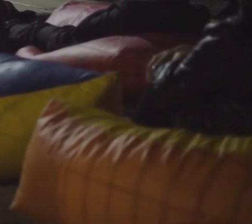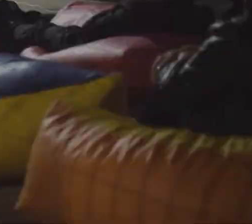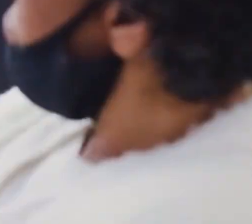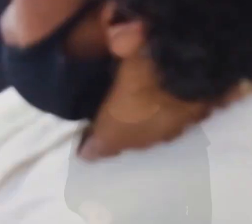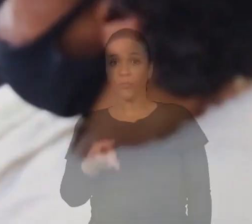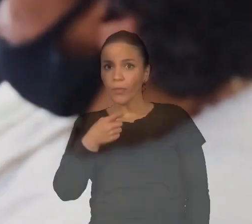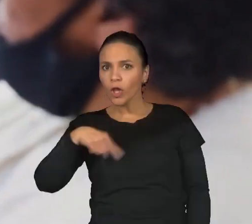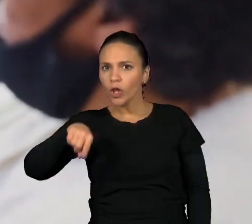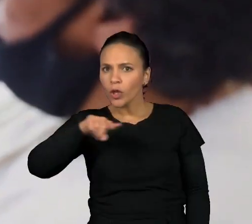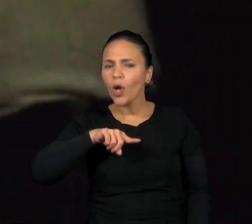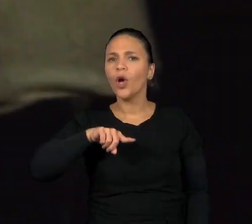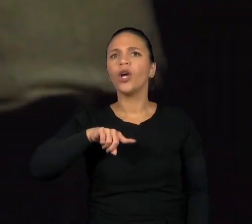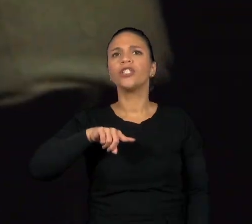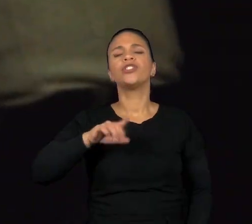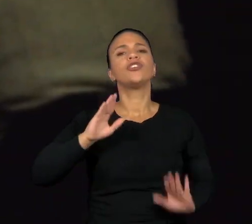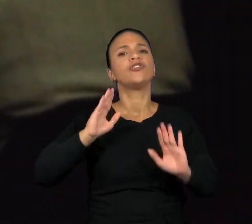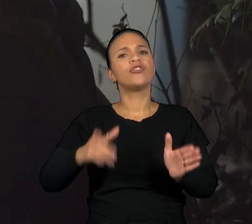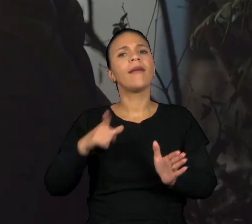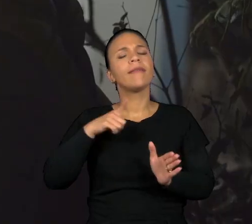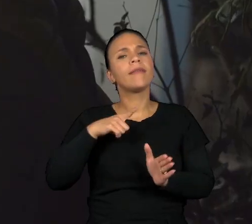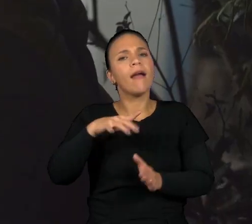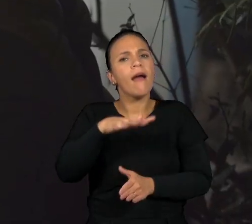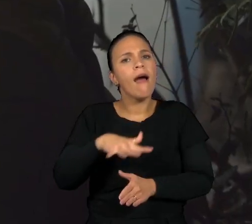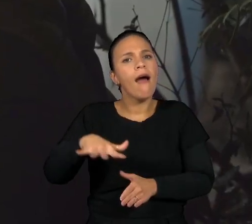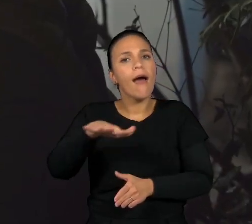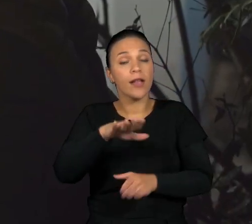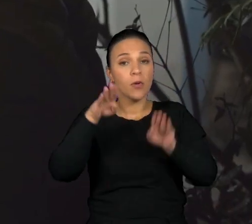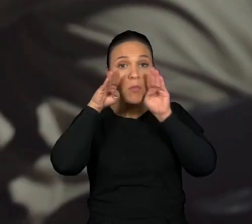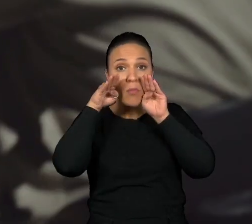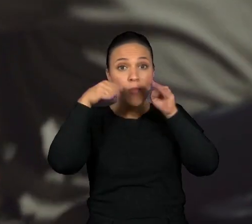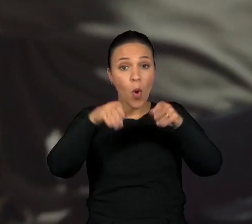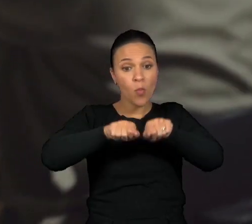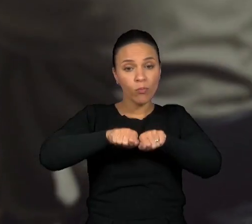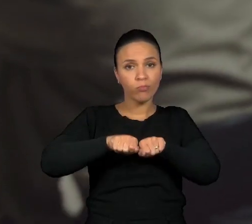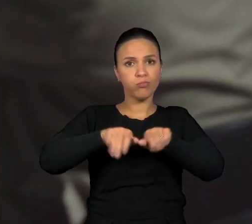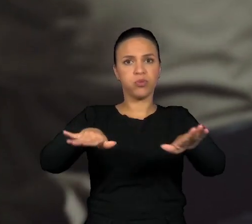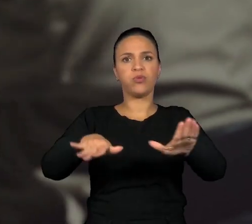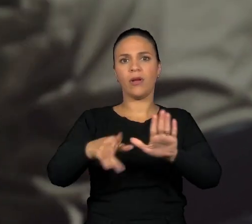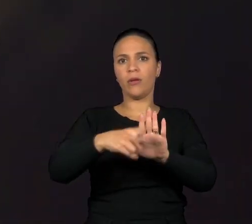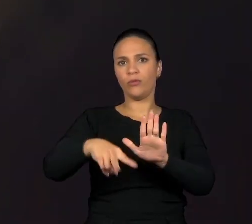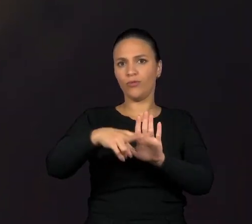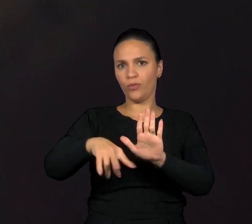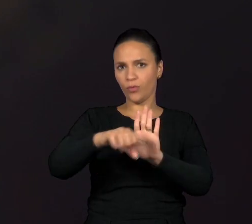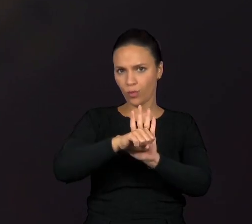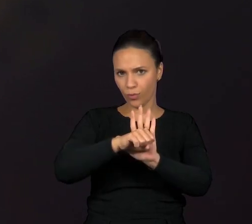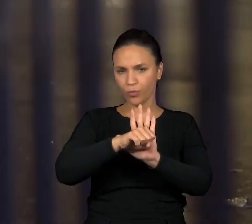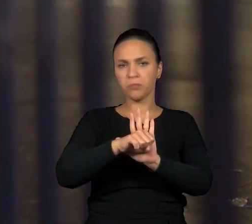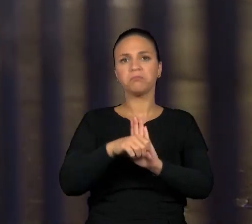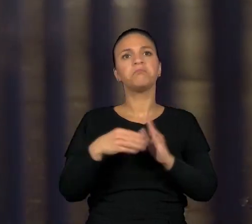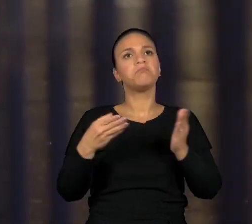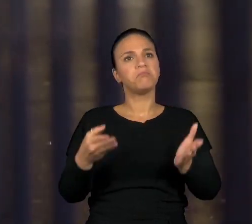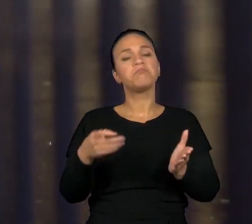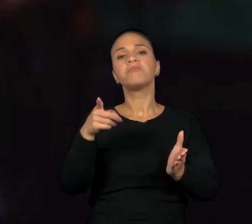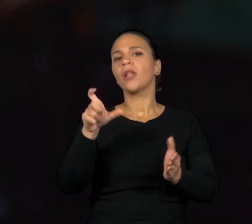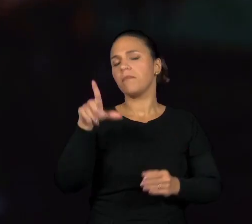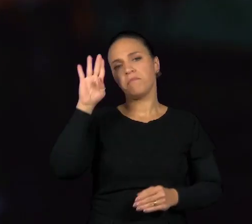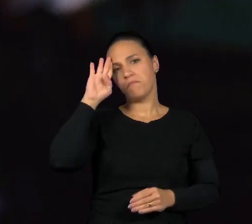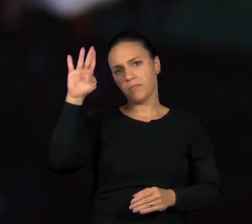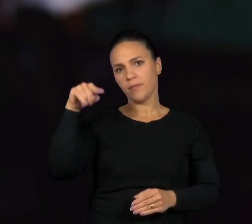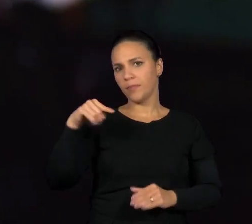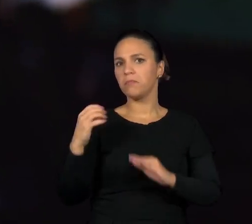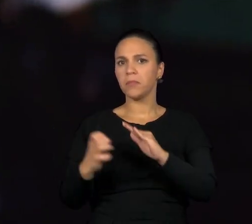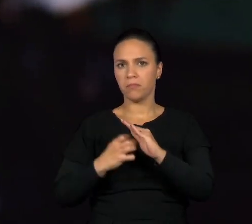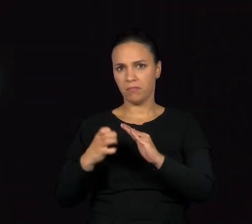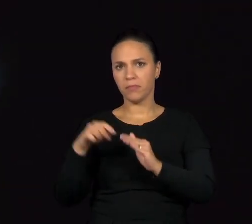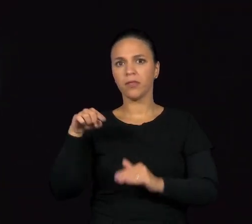Nós temos toda uma área voltada para difusão audiovisual. Então, esse é um dos carros-chefes nossos